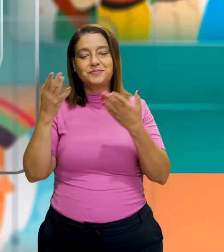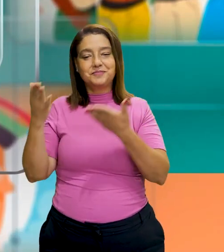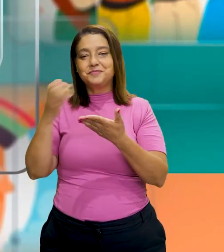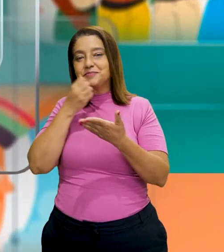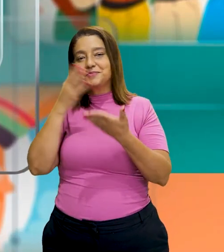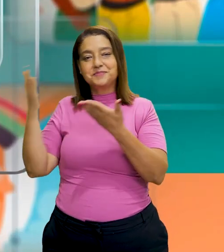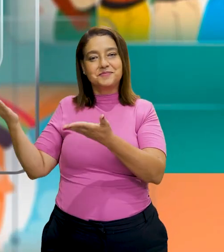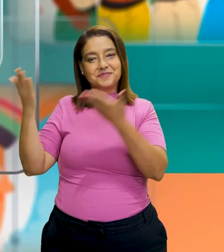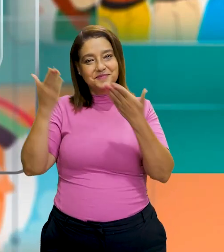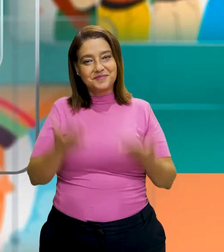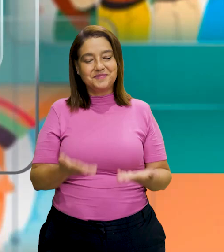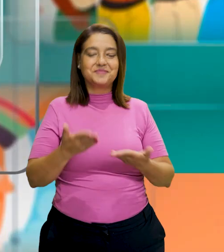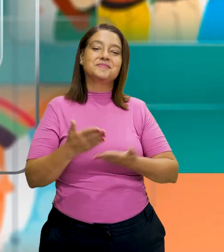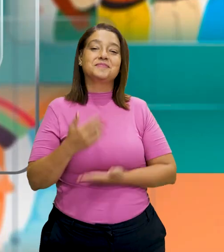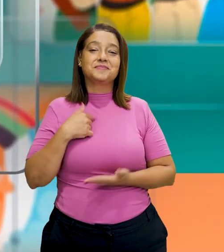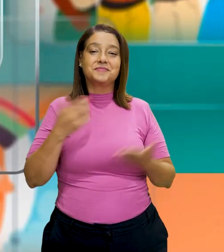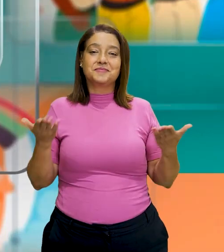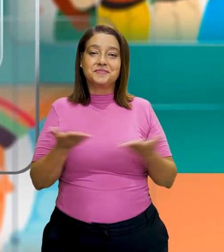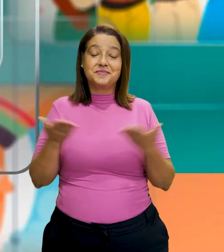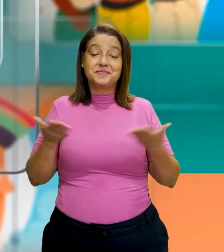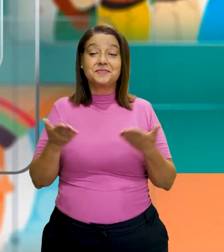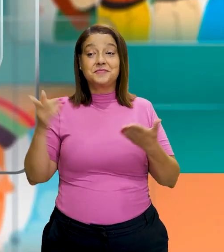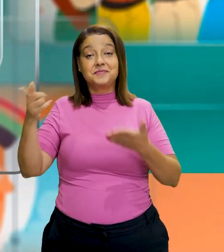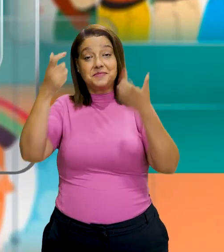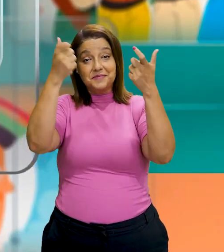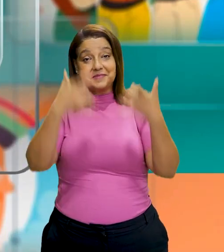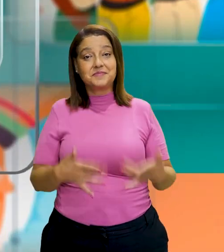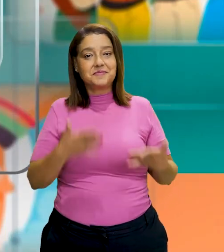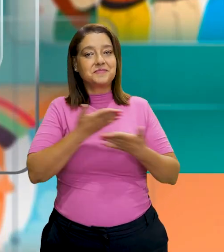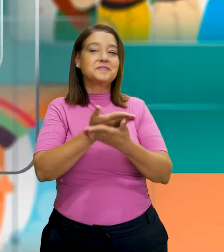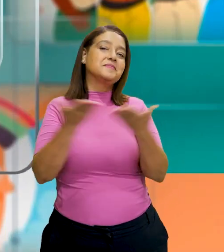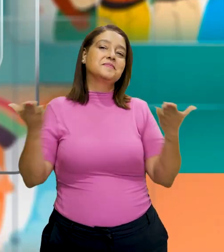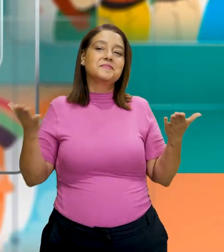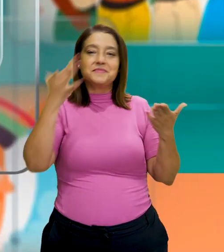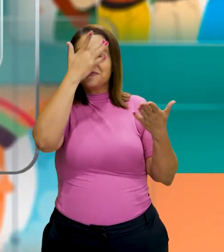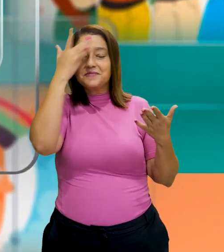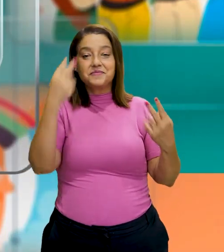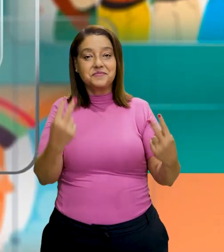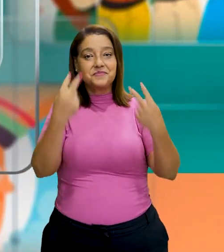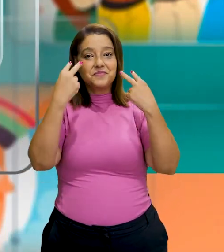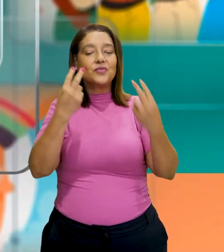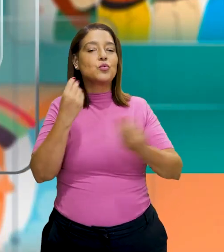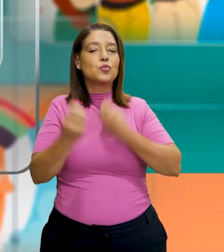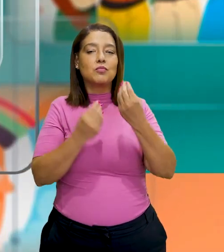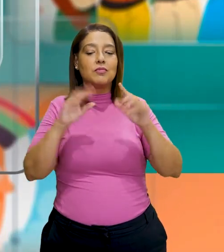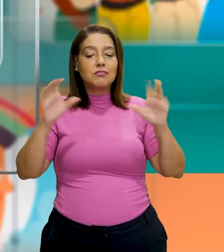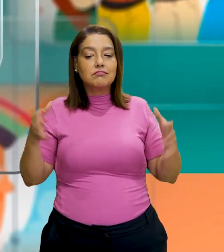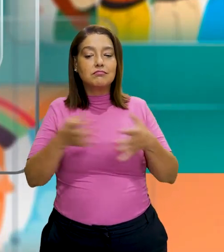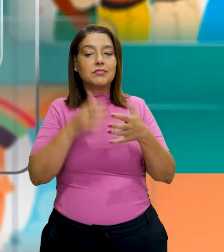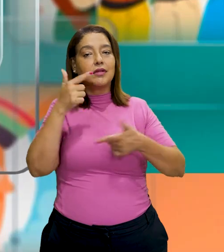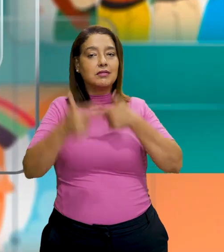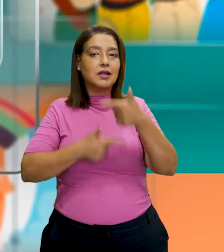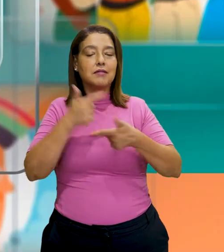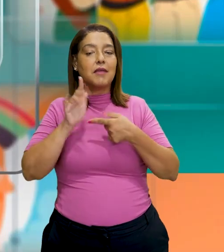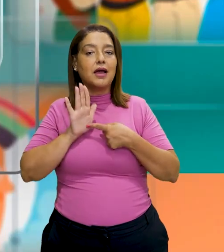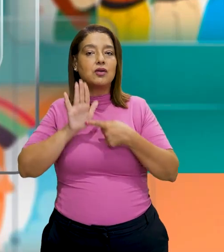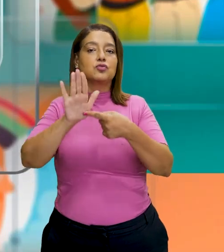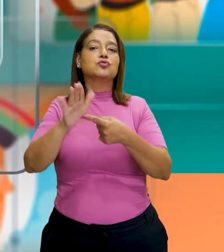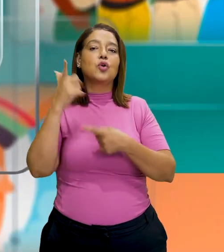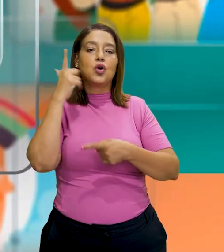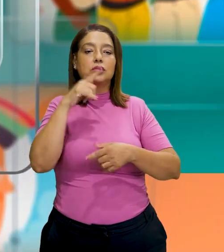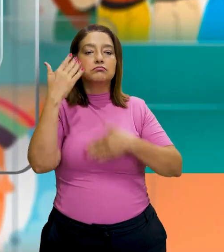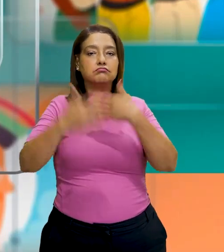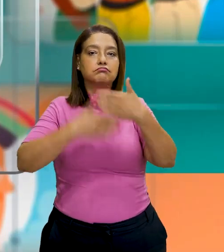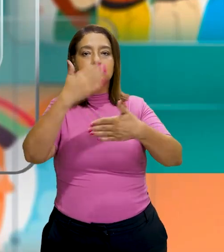Samantha, seja bem-vinda. Peço que você explique aos nossos ouvintes como o trabalho em equipe contribui para o